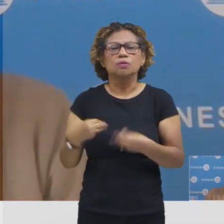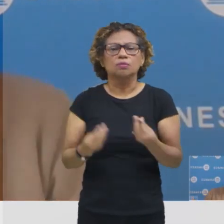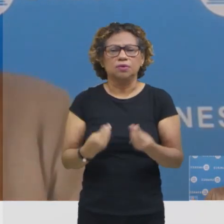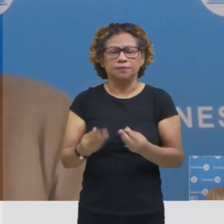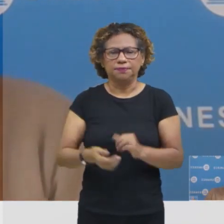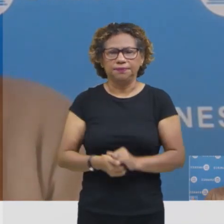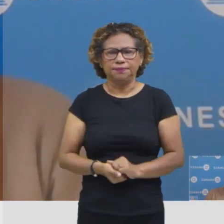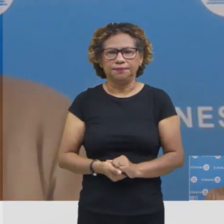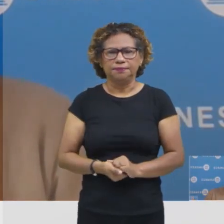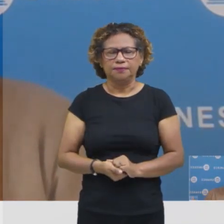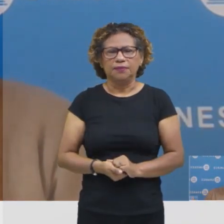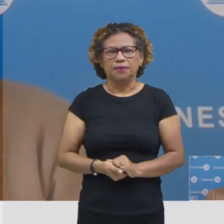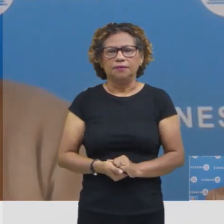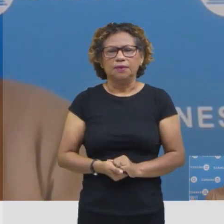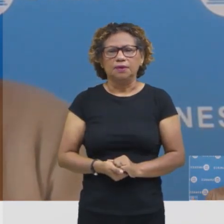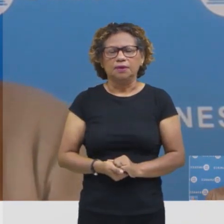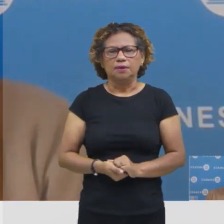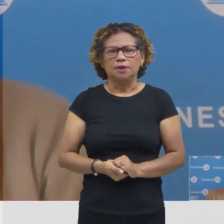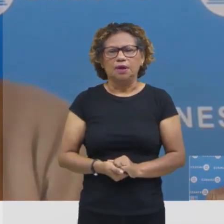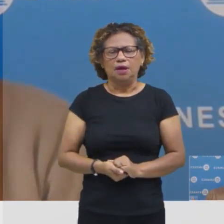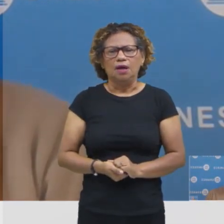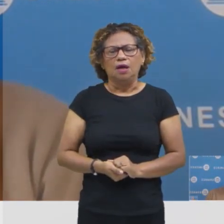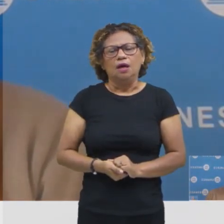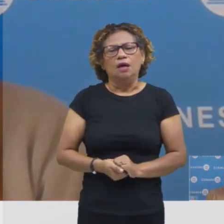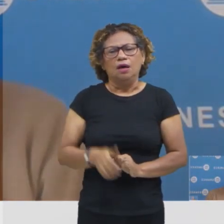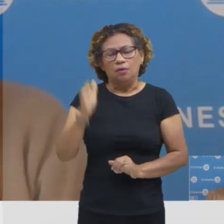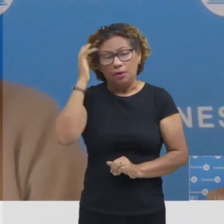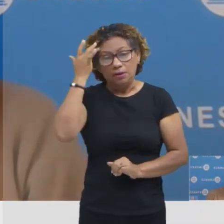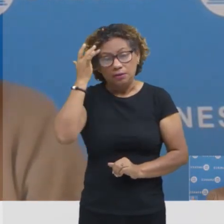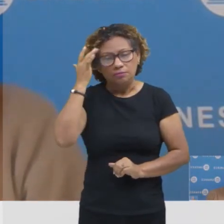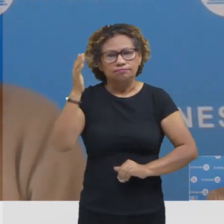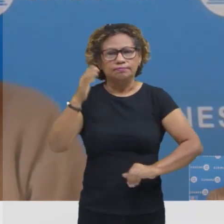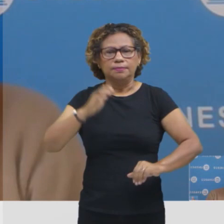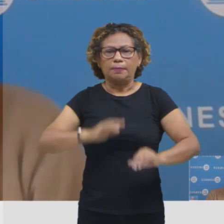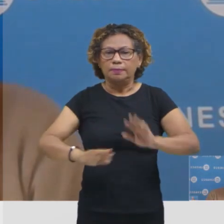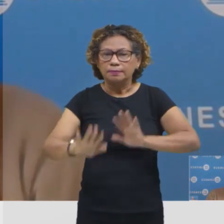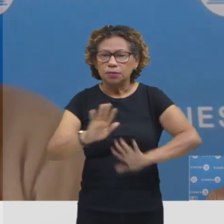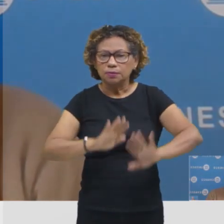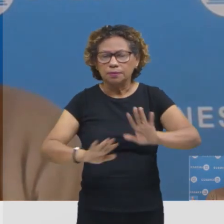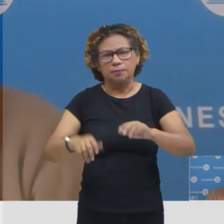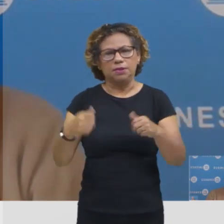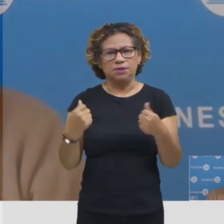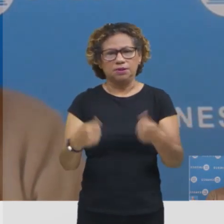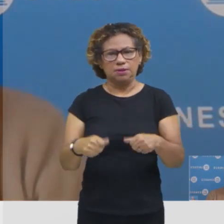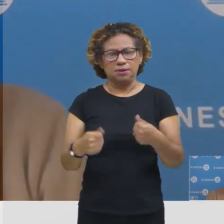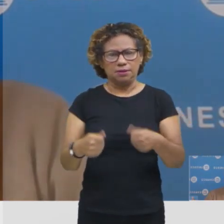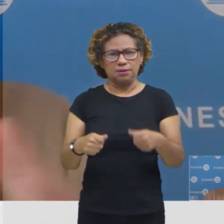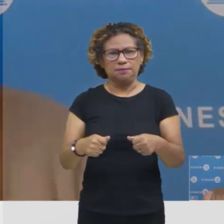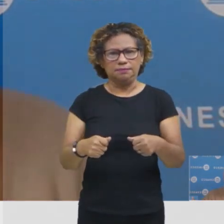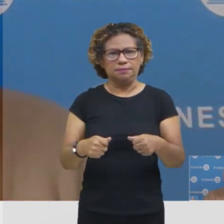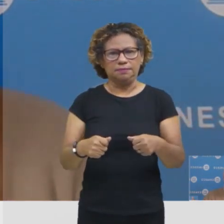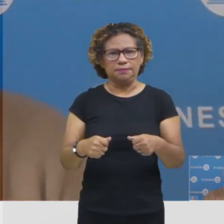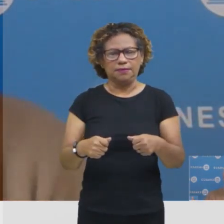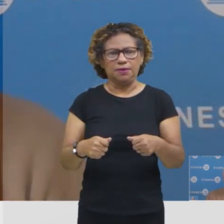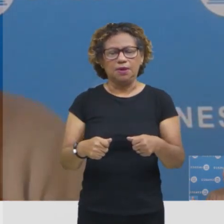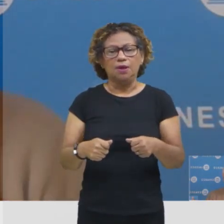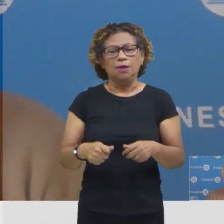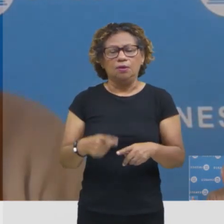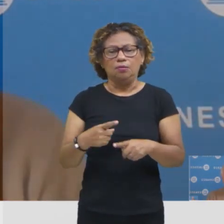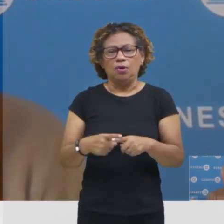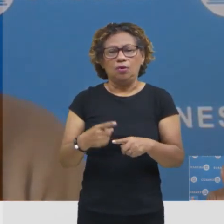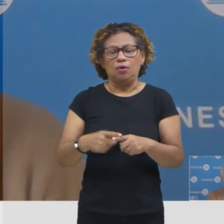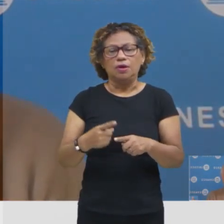Eu julgo que nós devemos ter algum cuidado em relação a estas